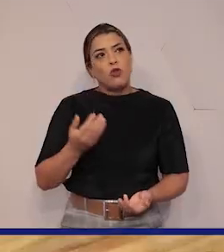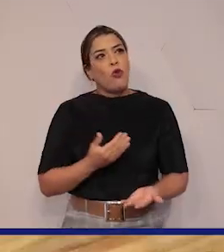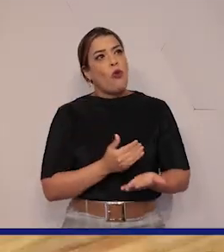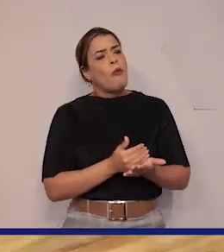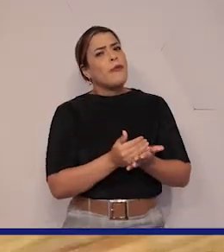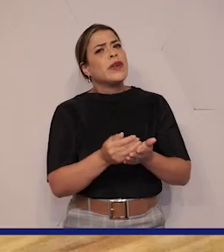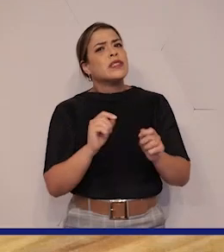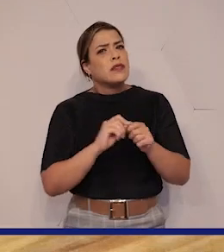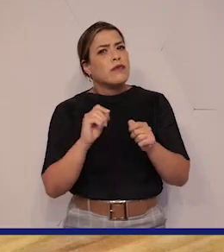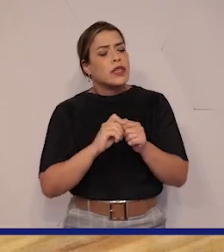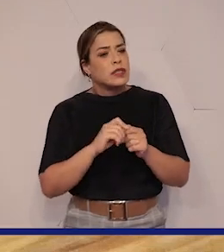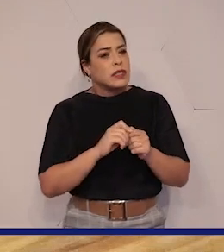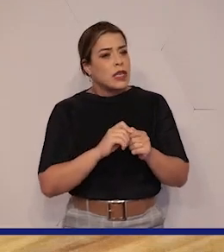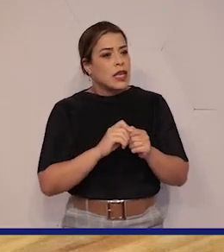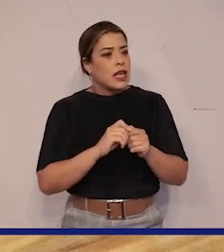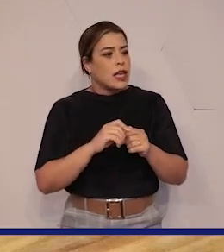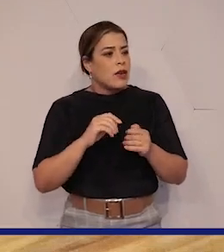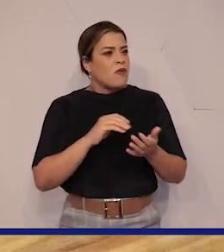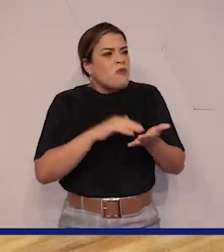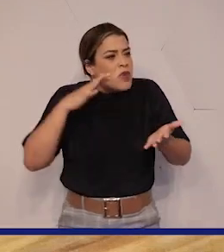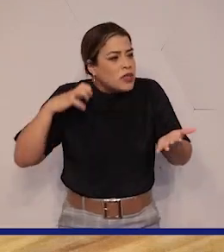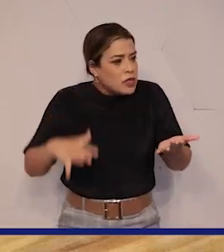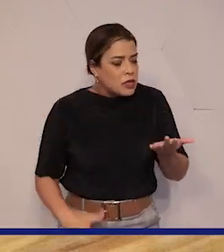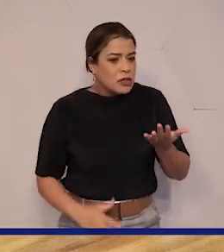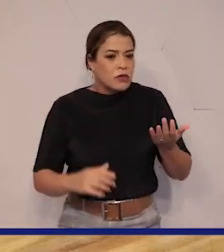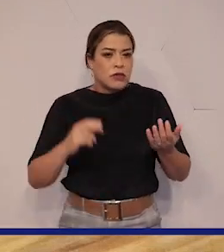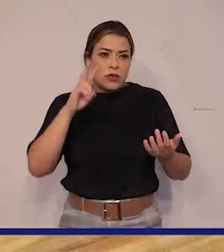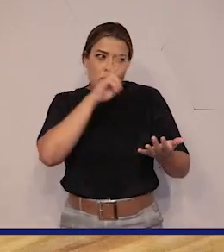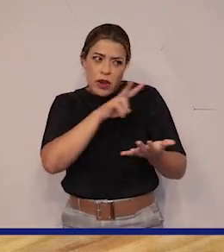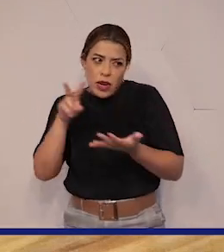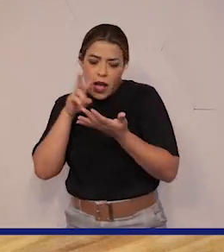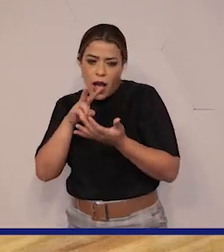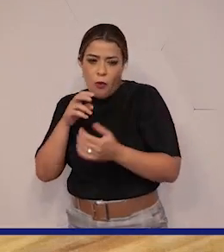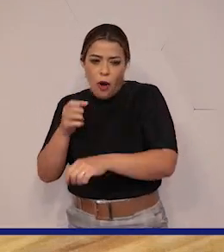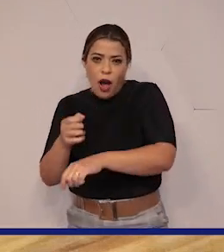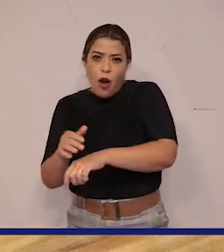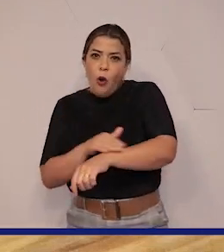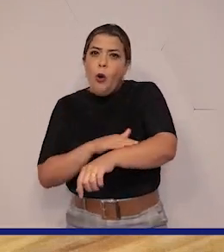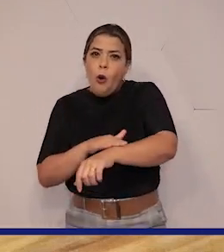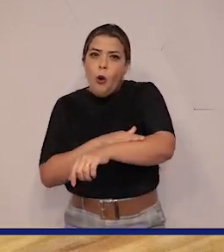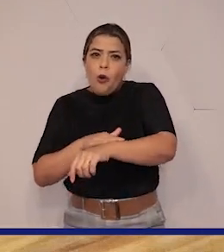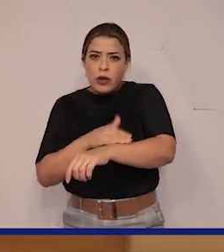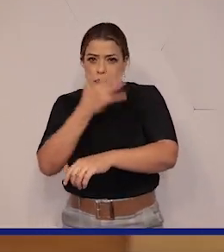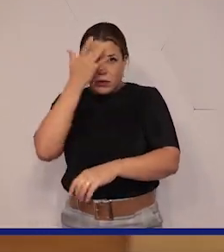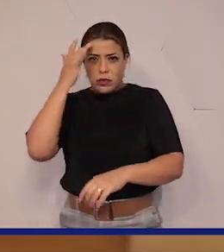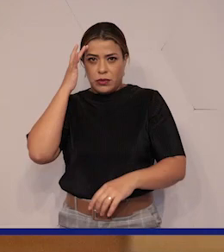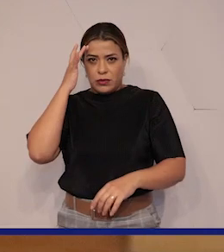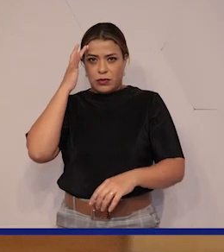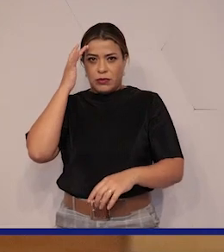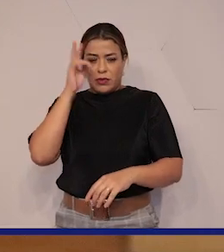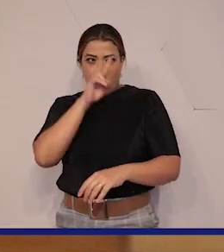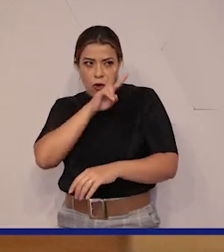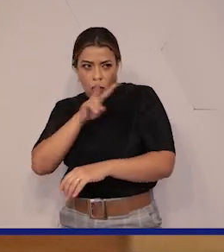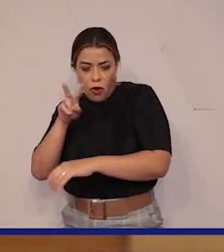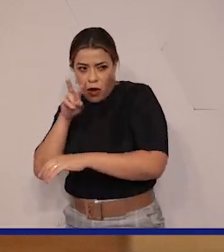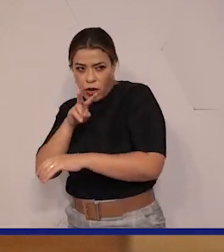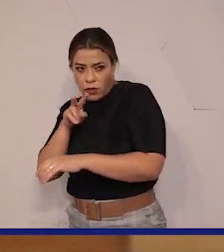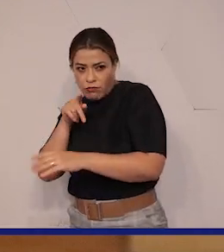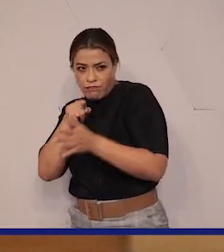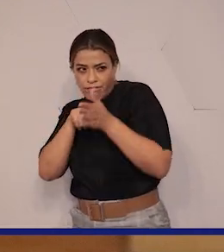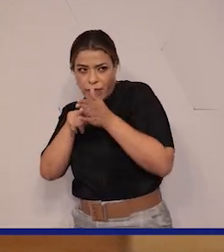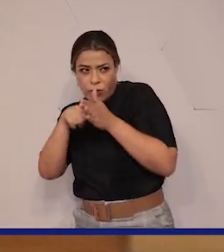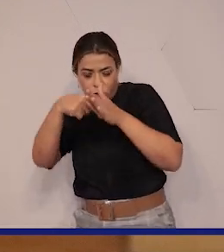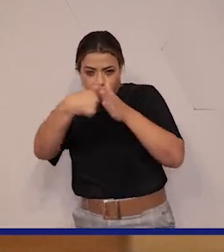aquele exercício básico de olhar onde estão as pessoas e qual é a cor das pessoas. Começa